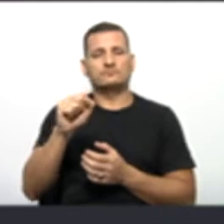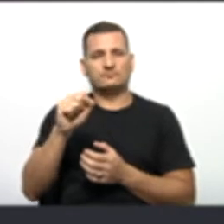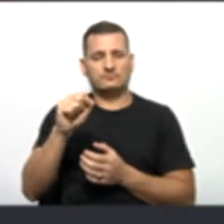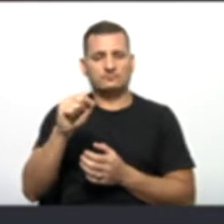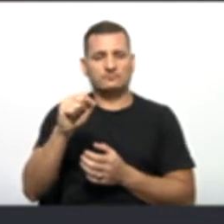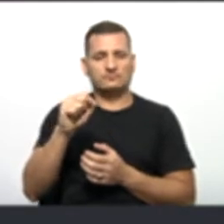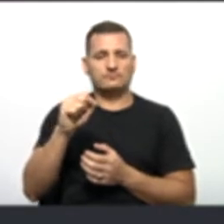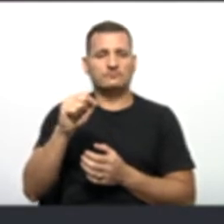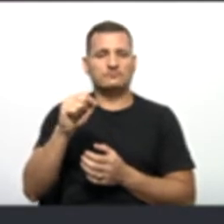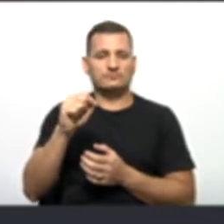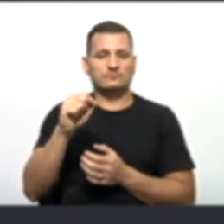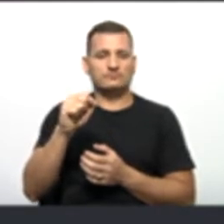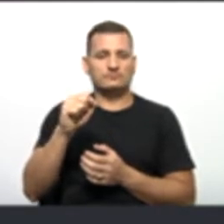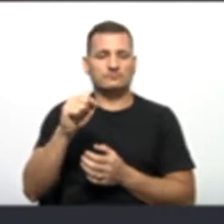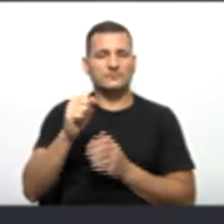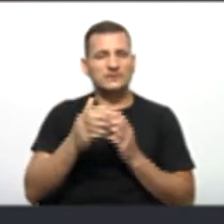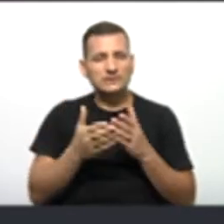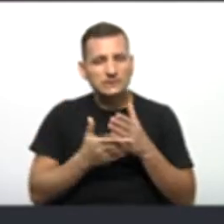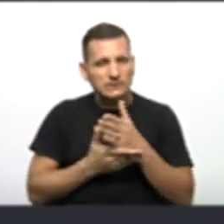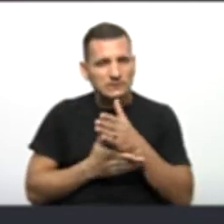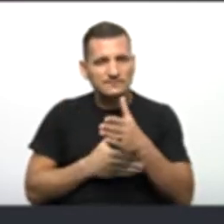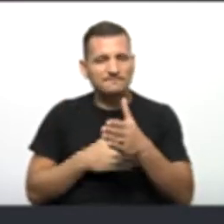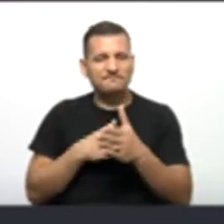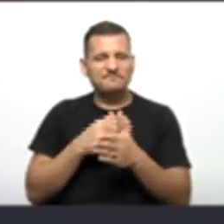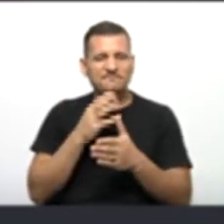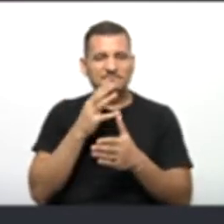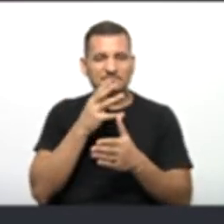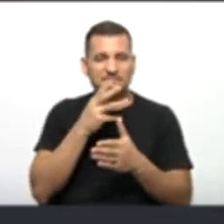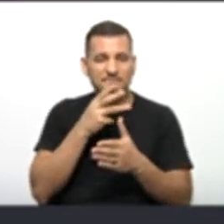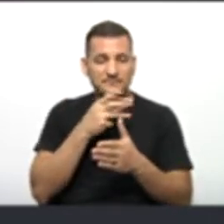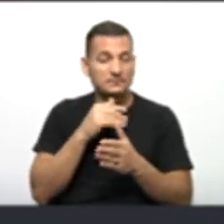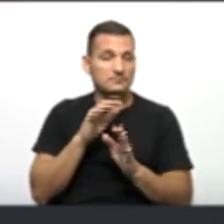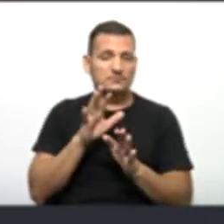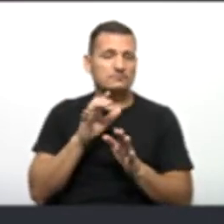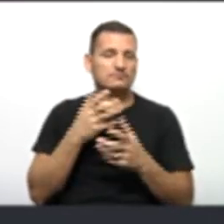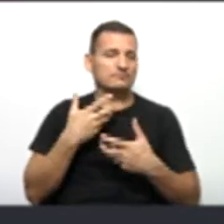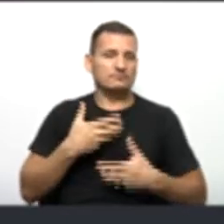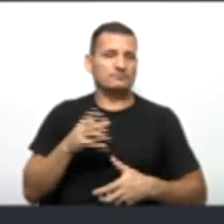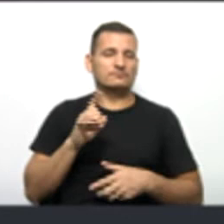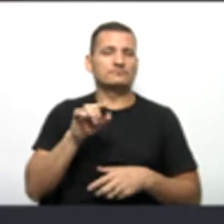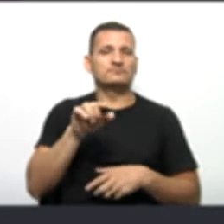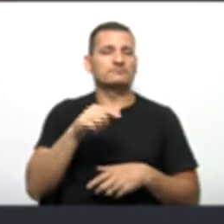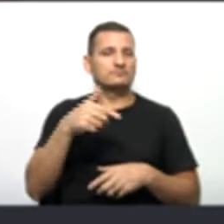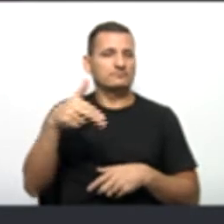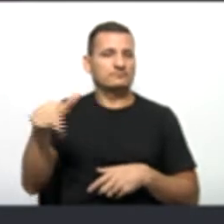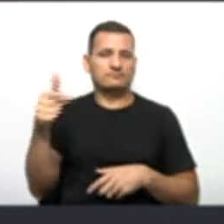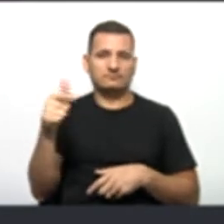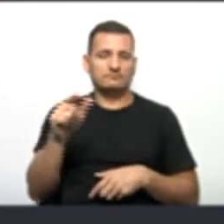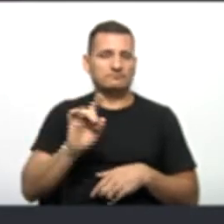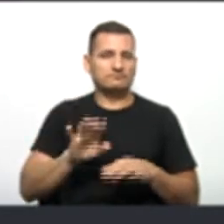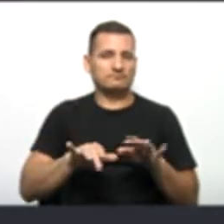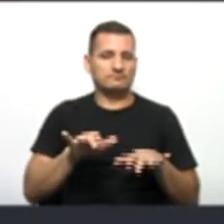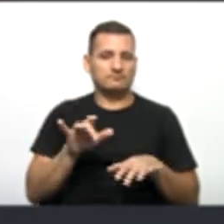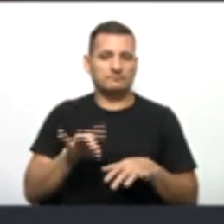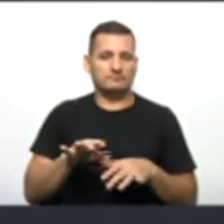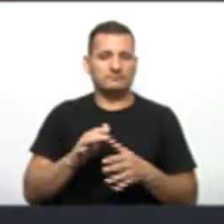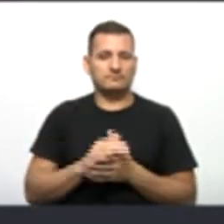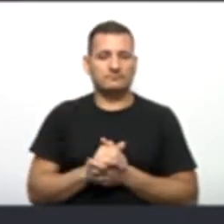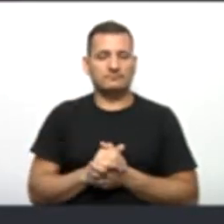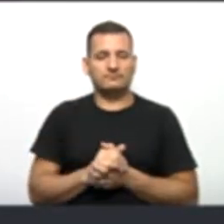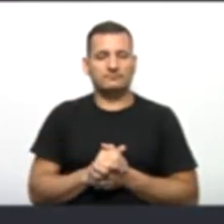longo é longo mas não fica cansado não porque você não vai andando só vai digitar tranqüilo e